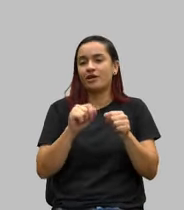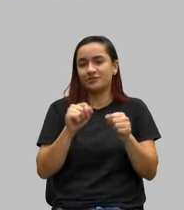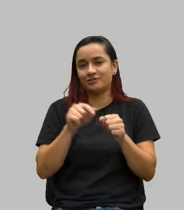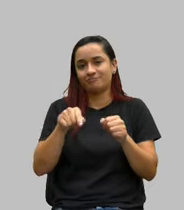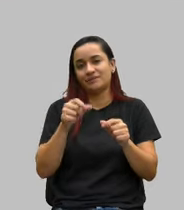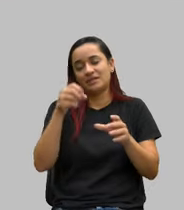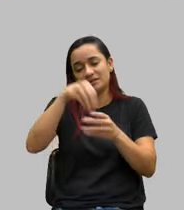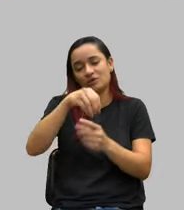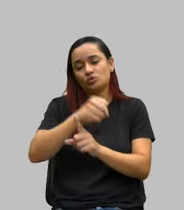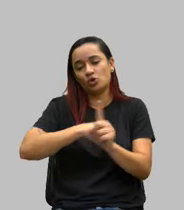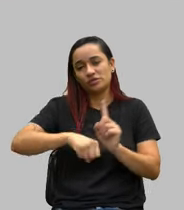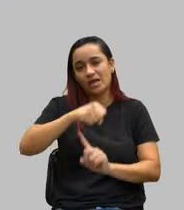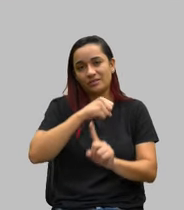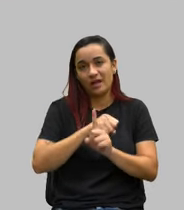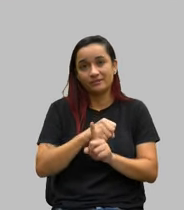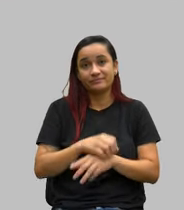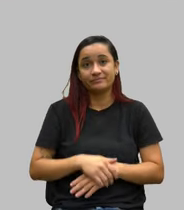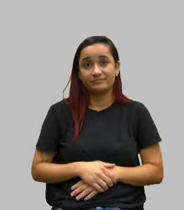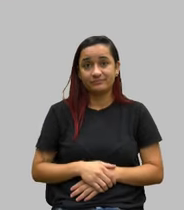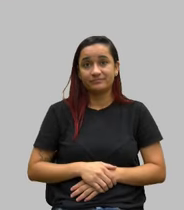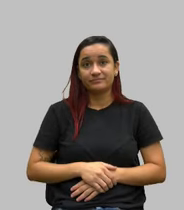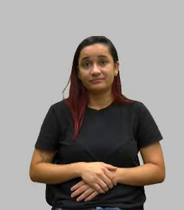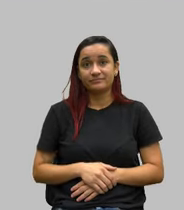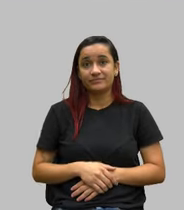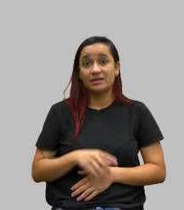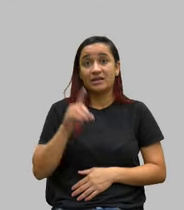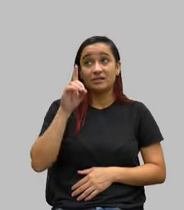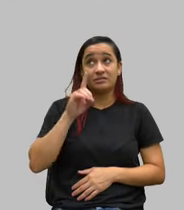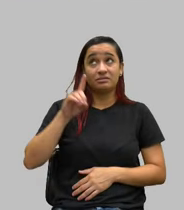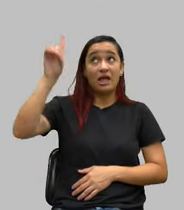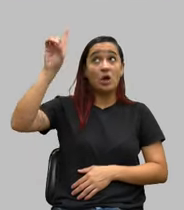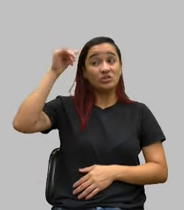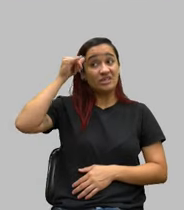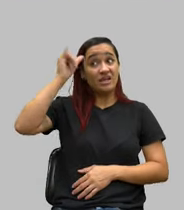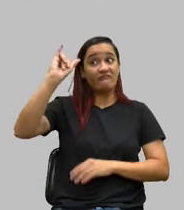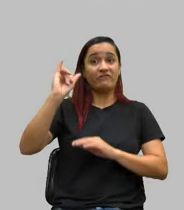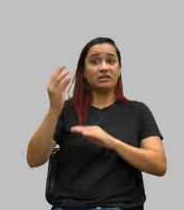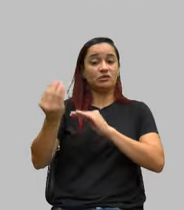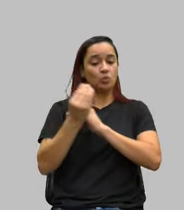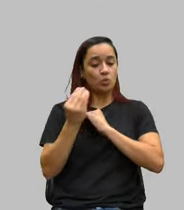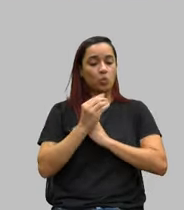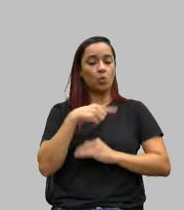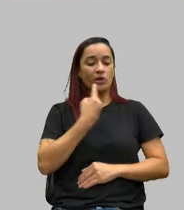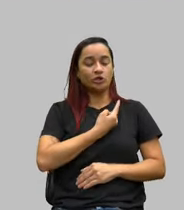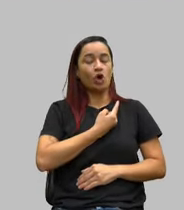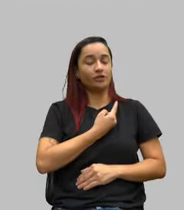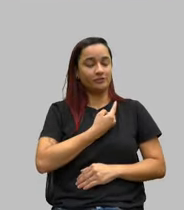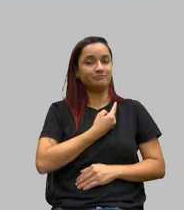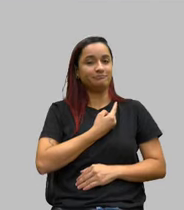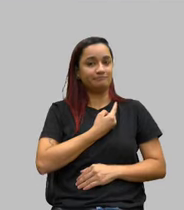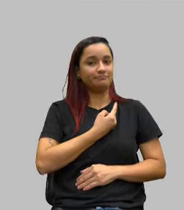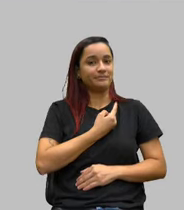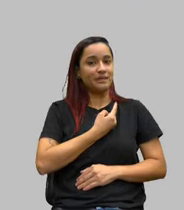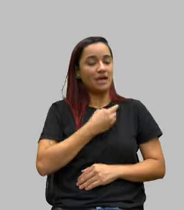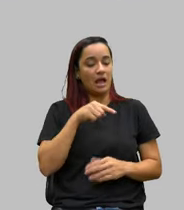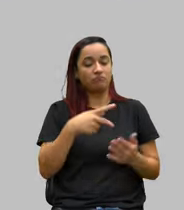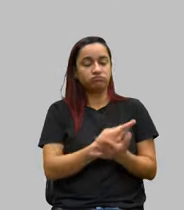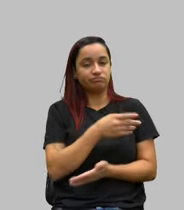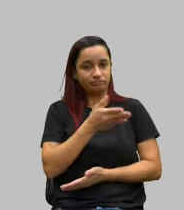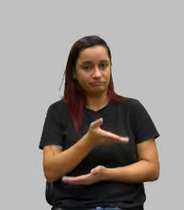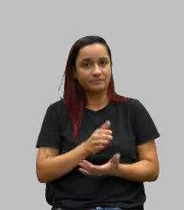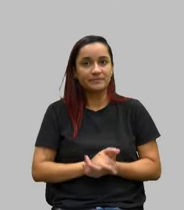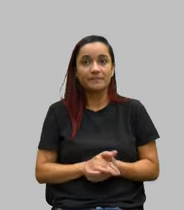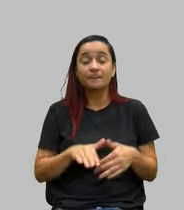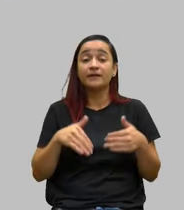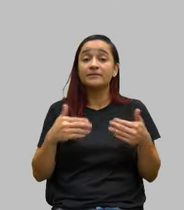a sociedade Deus Deus que nos livre e guardarte situações como essa esse por que que eu fiz questão